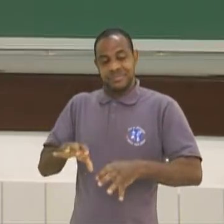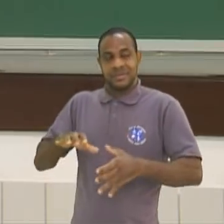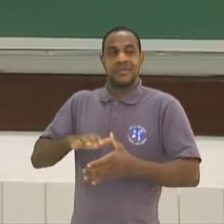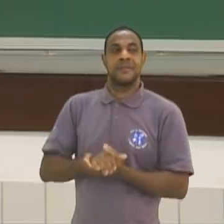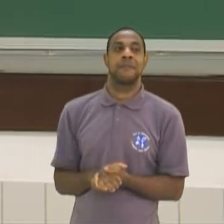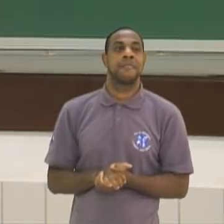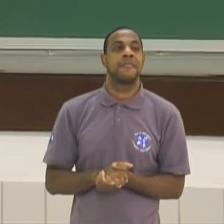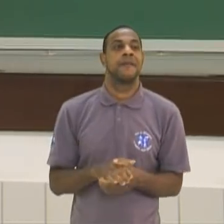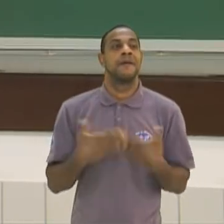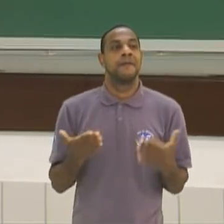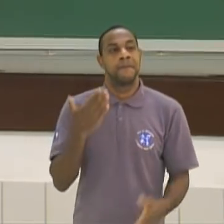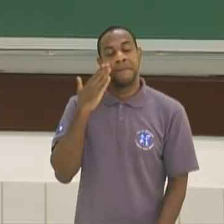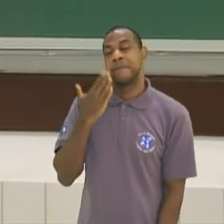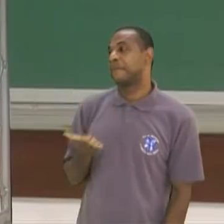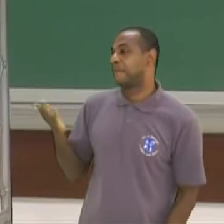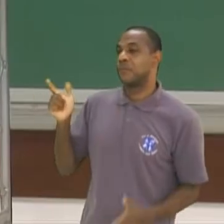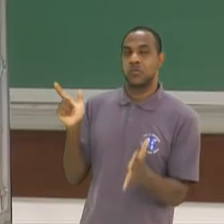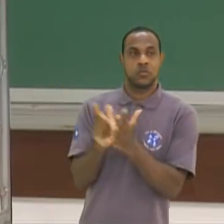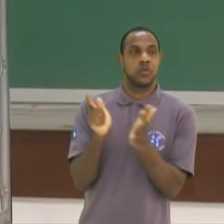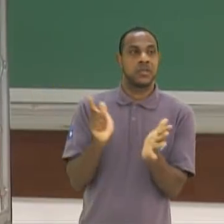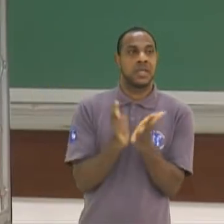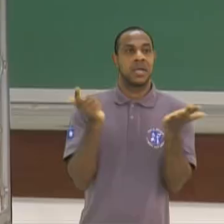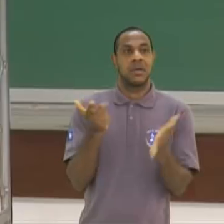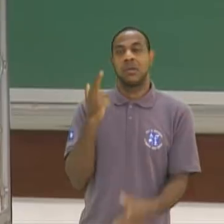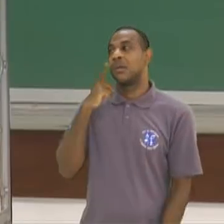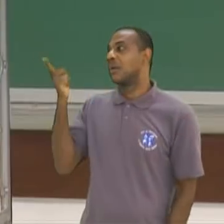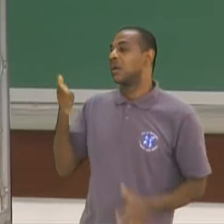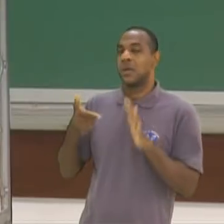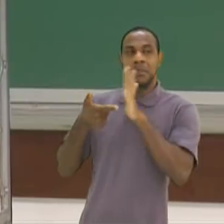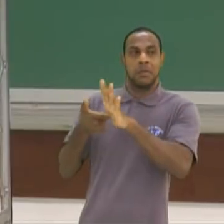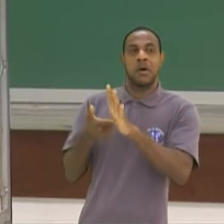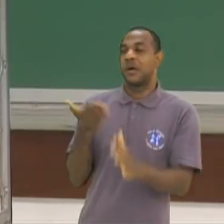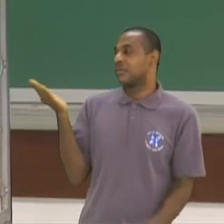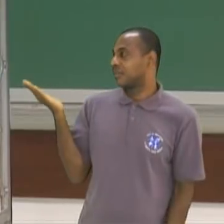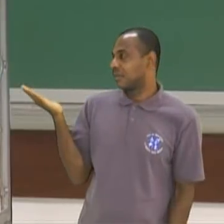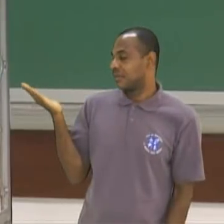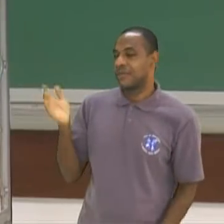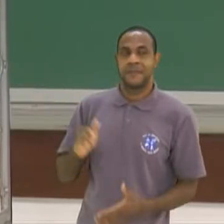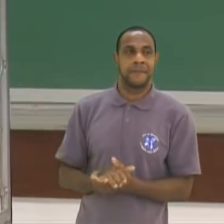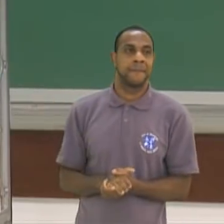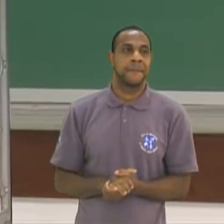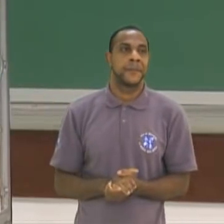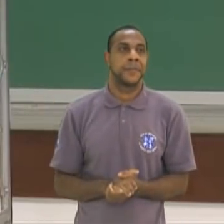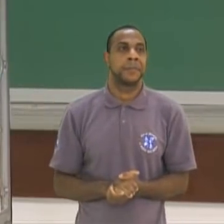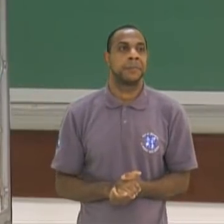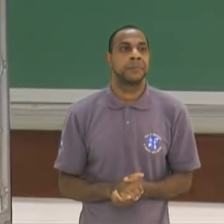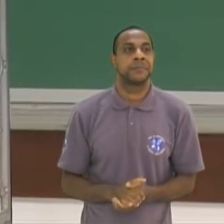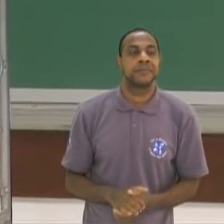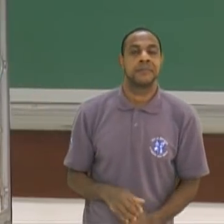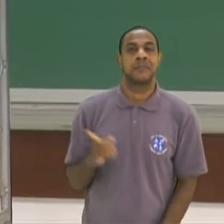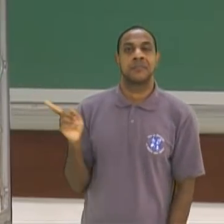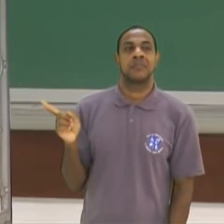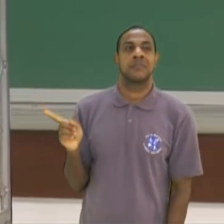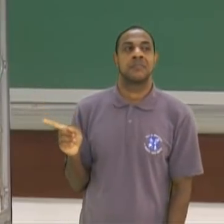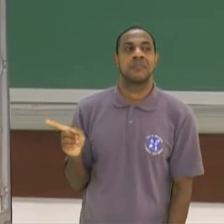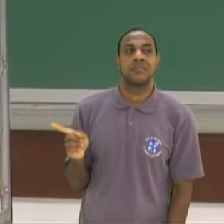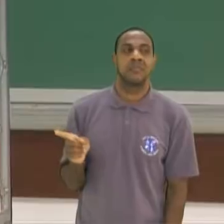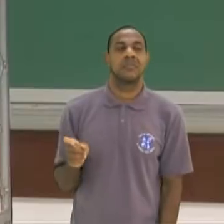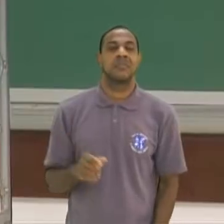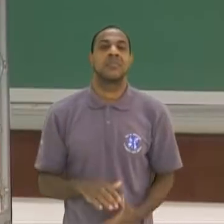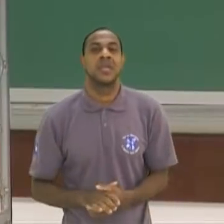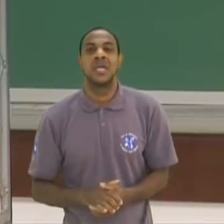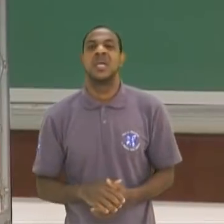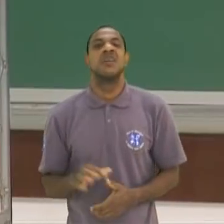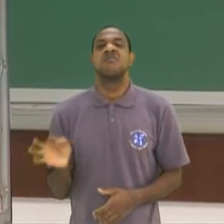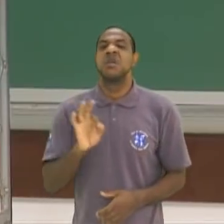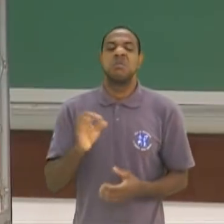democrática. Aqui você tem a capa do jornal o Globo, inclusive, que mostra uma fala do Figueiredo, do lado esquerdo, lá em cima. Nem 1000 bombas deterão